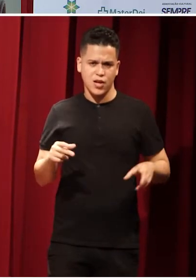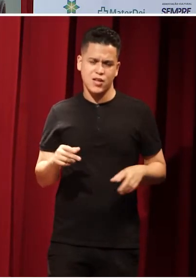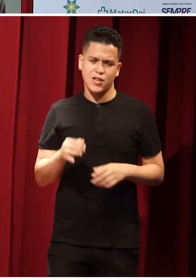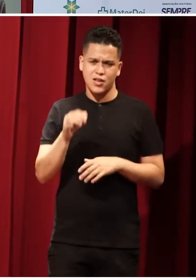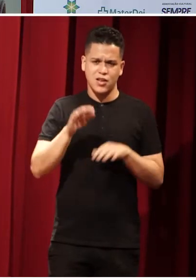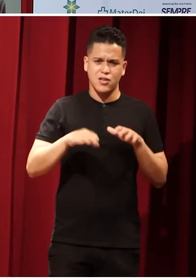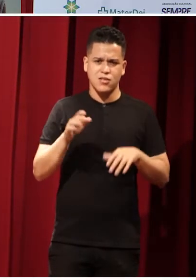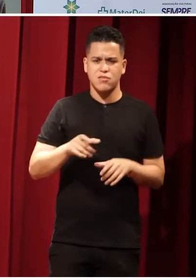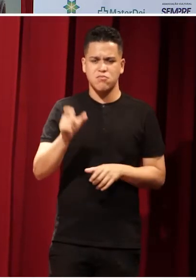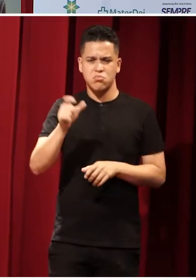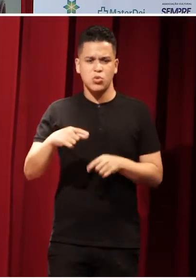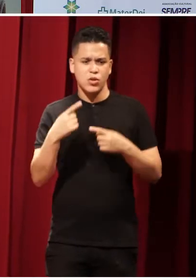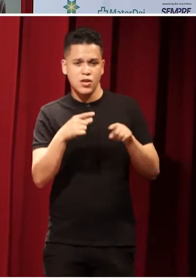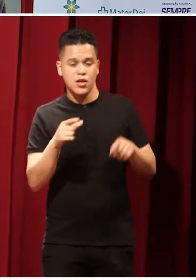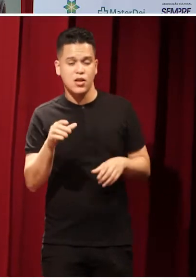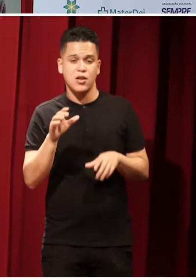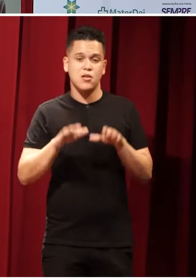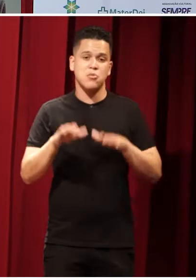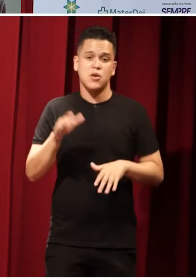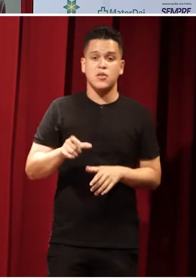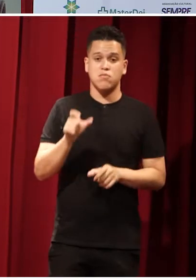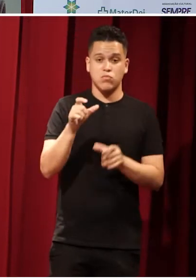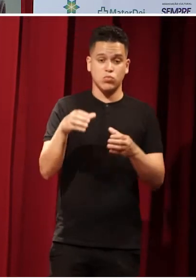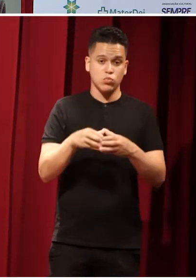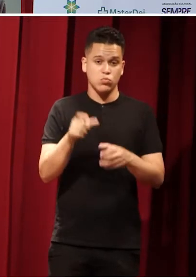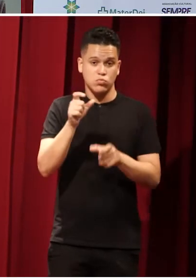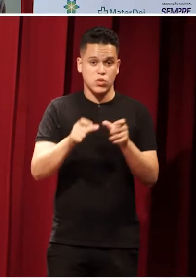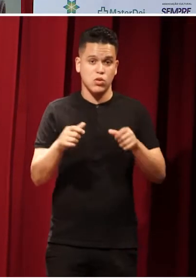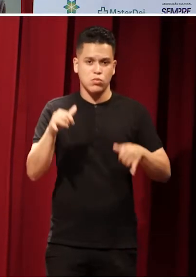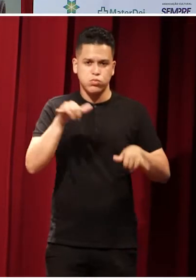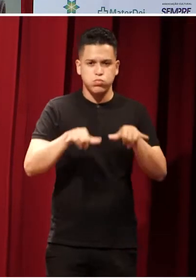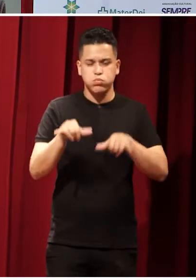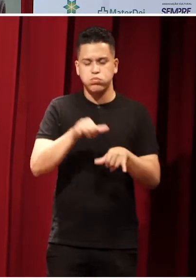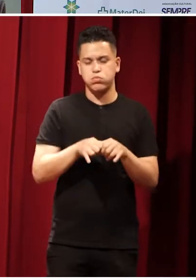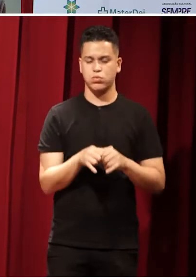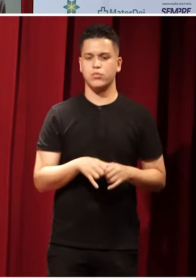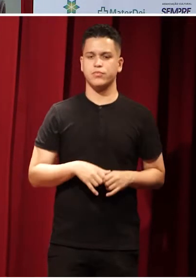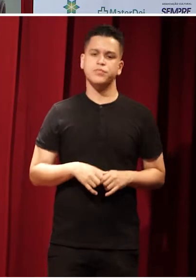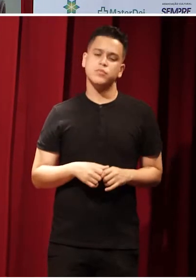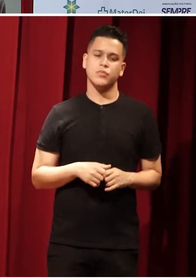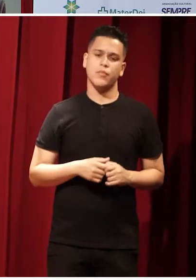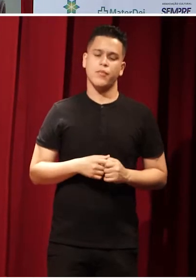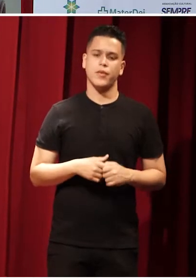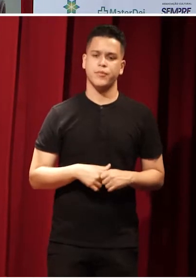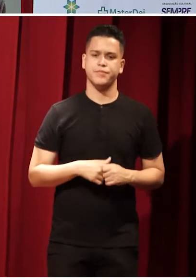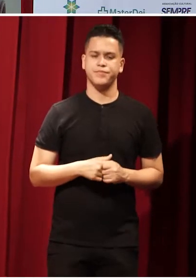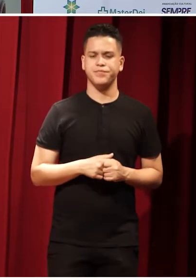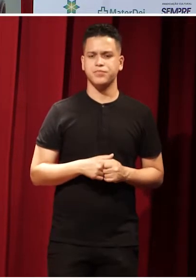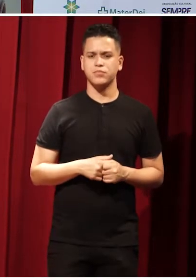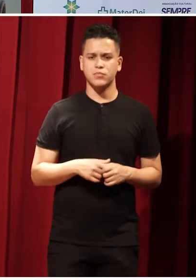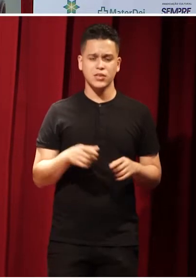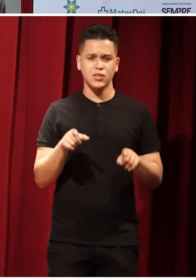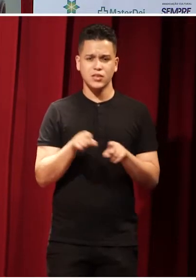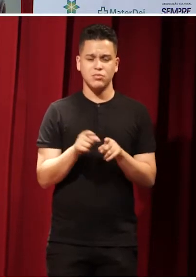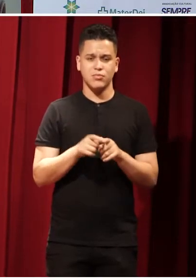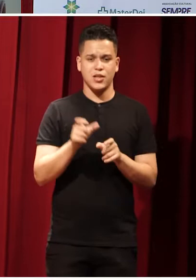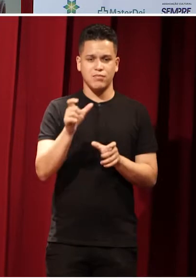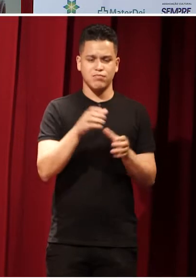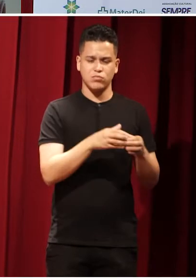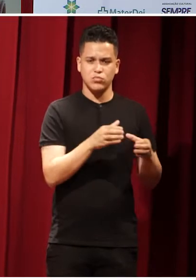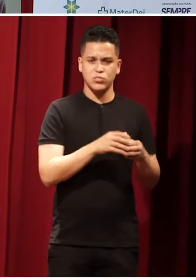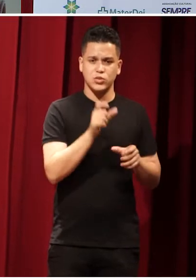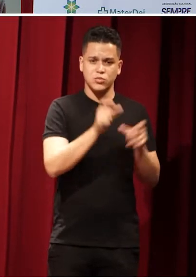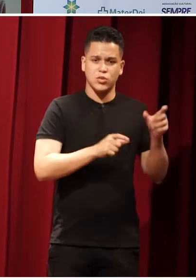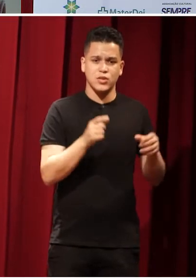têm de motivar empresas para investimentos no desenvolvimento sustentável da Amazônia, na economia